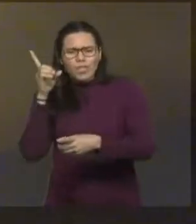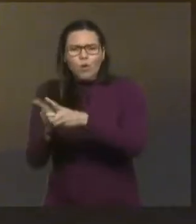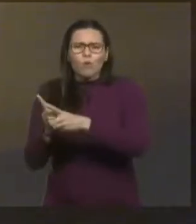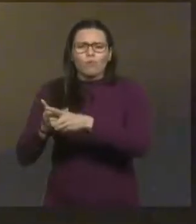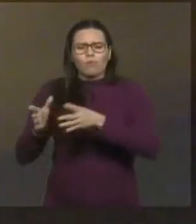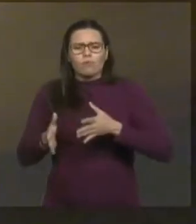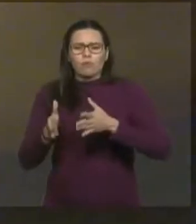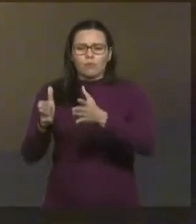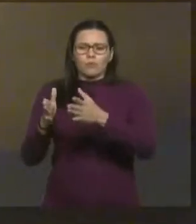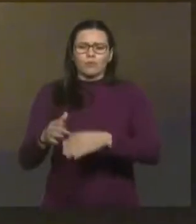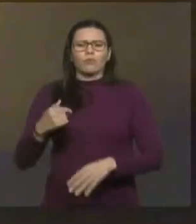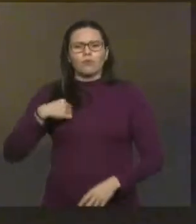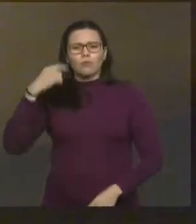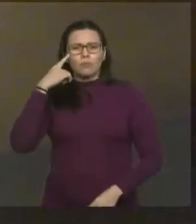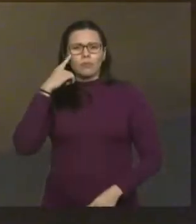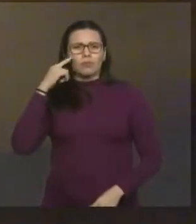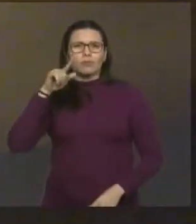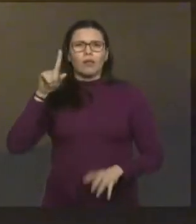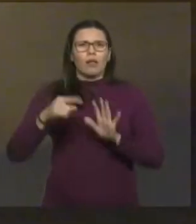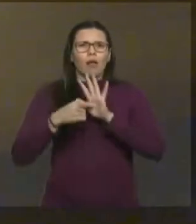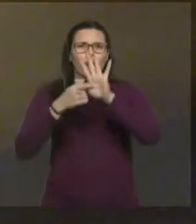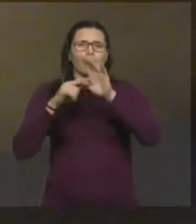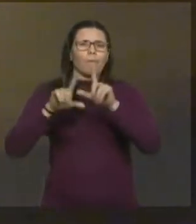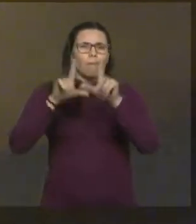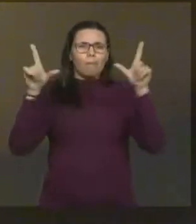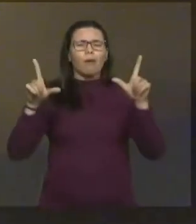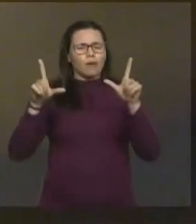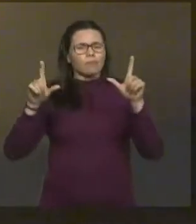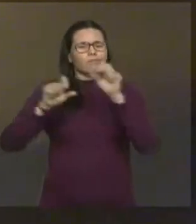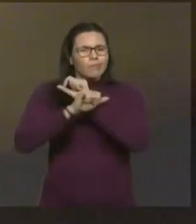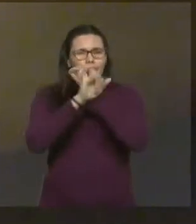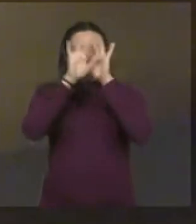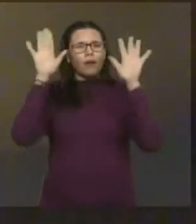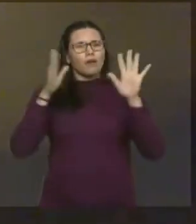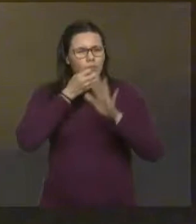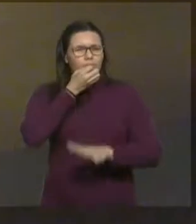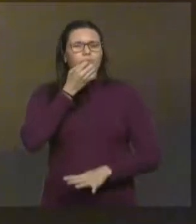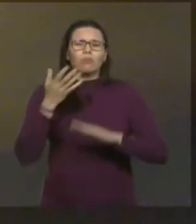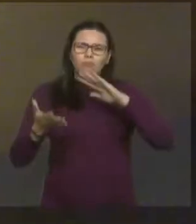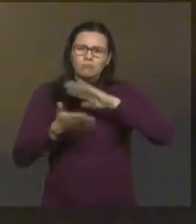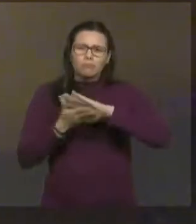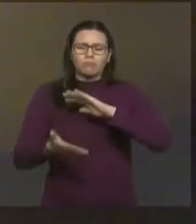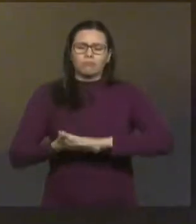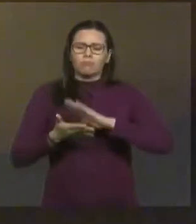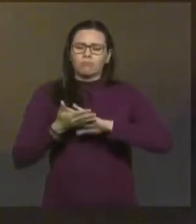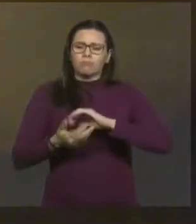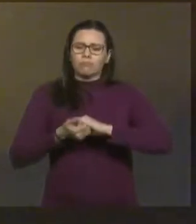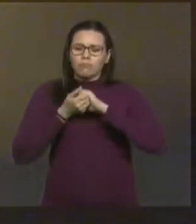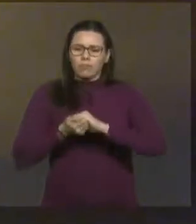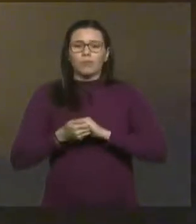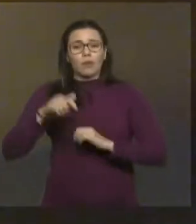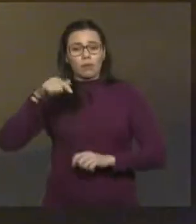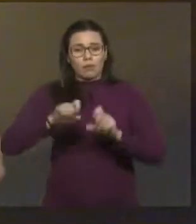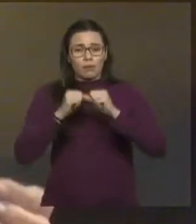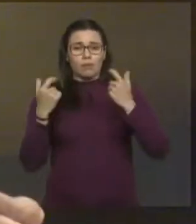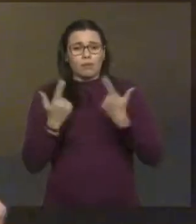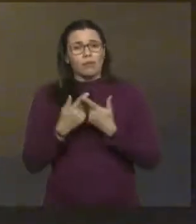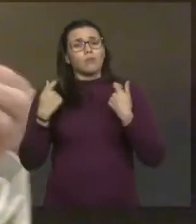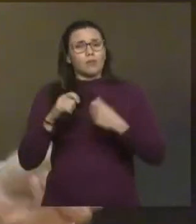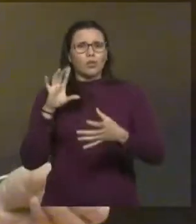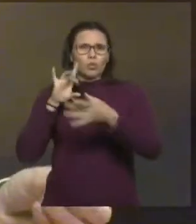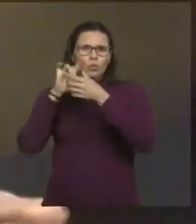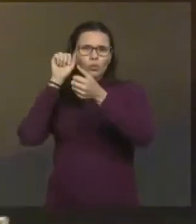trouxe um problema que nós temos que enfrentar, e essa casa tem que enfrentar junto com todos os